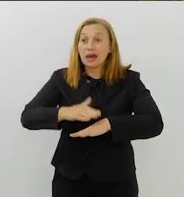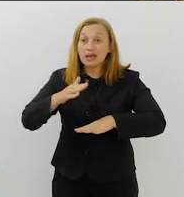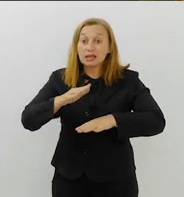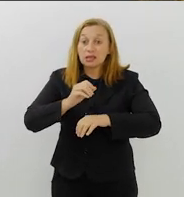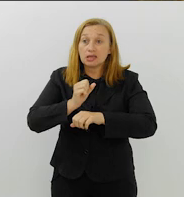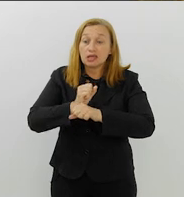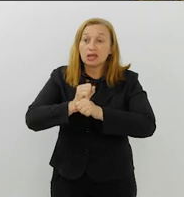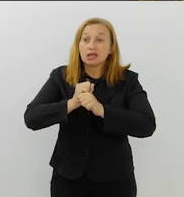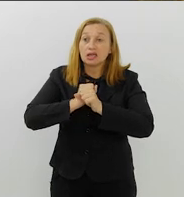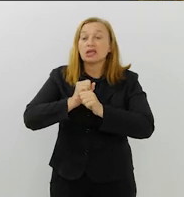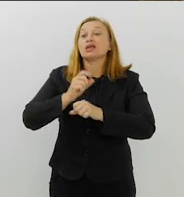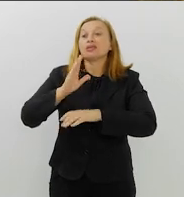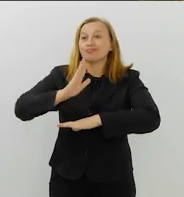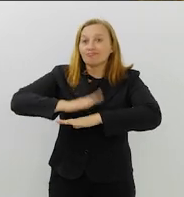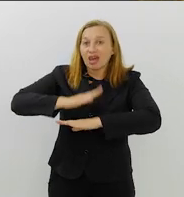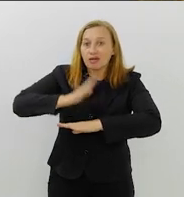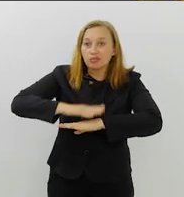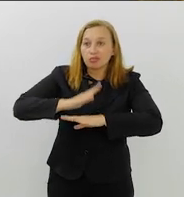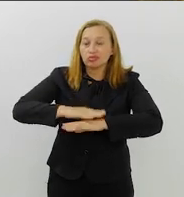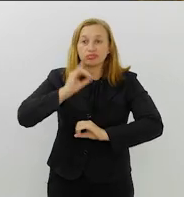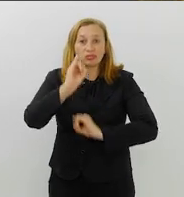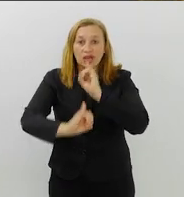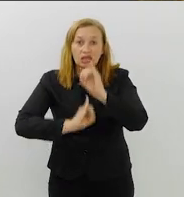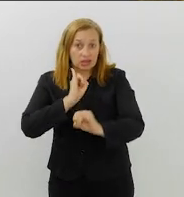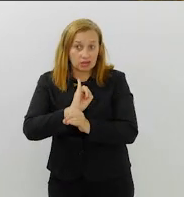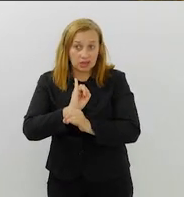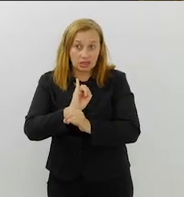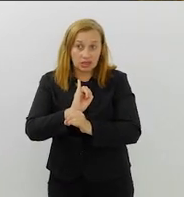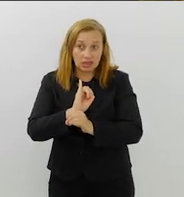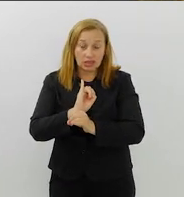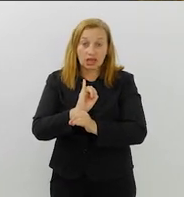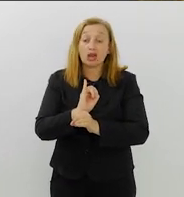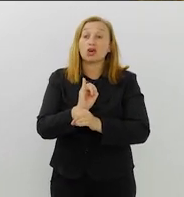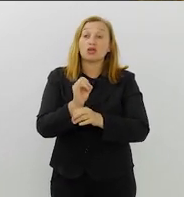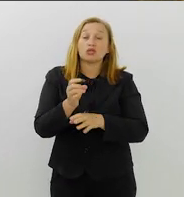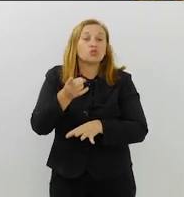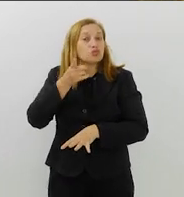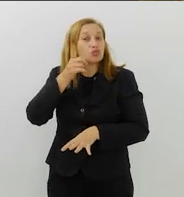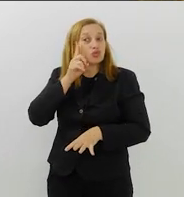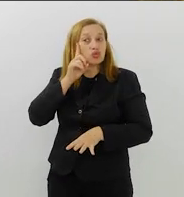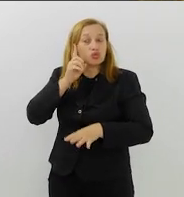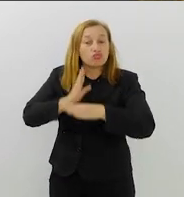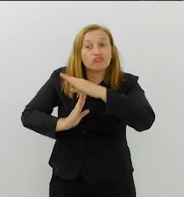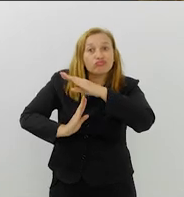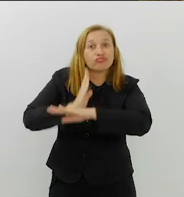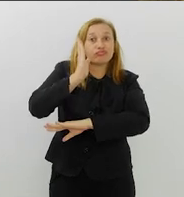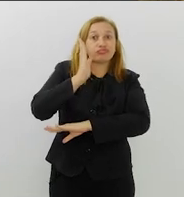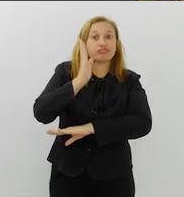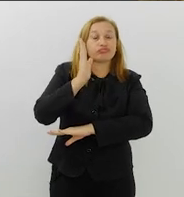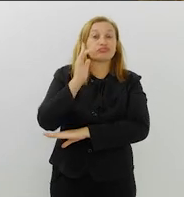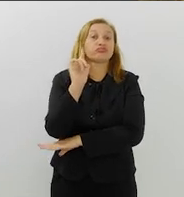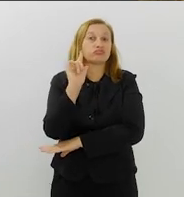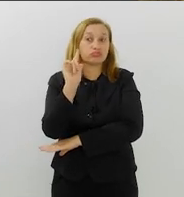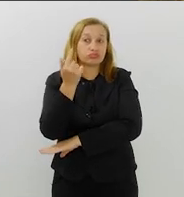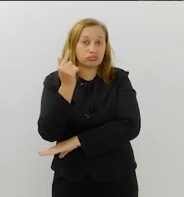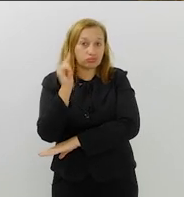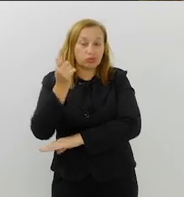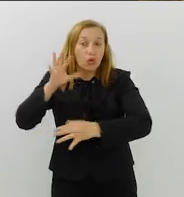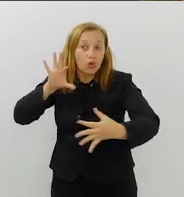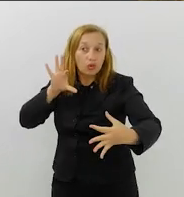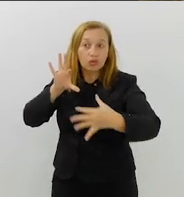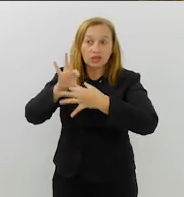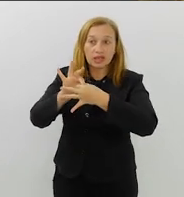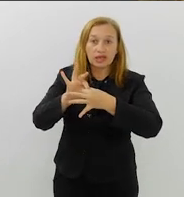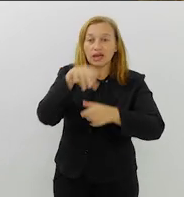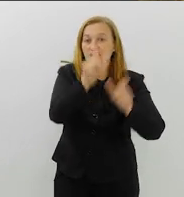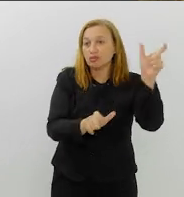mais tempo na internet. Não tem como negar que essa rotina faz parte do nosso cotidiano, rompe barreiras geográficas,